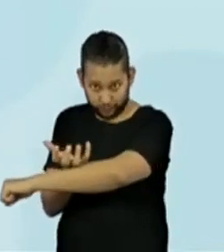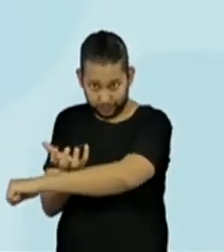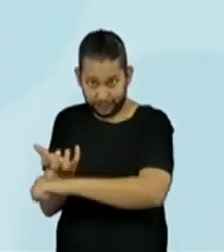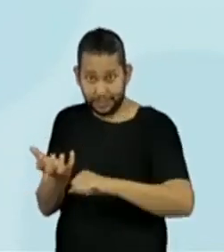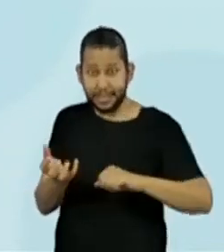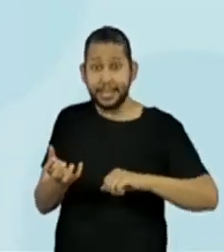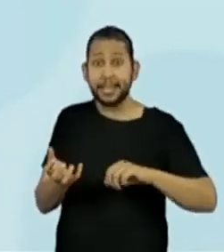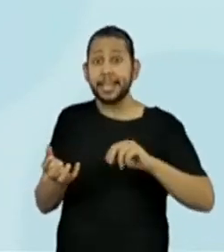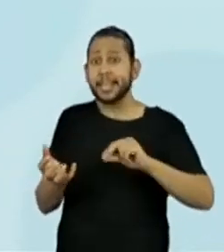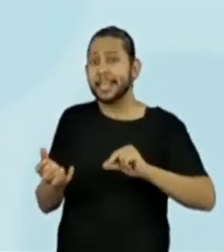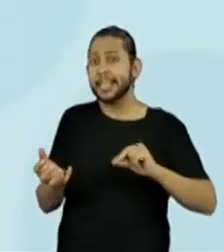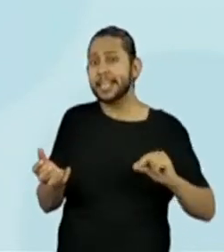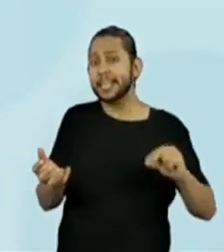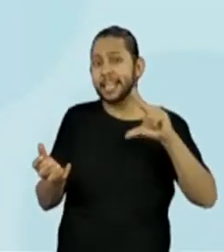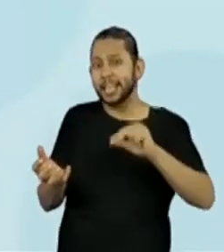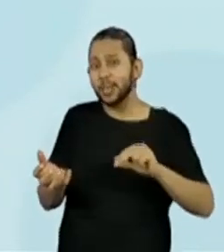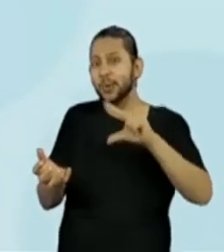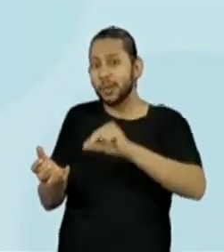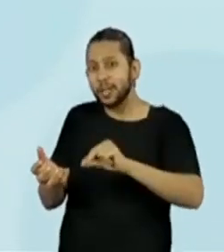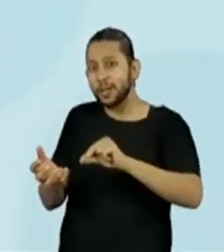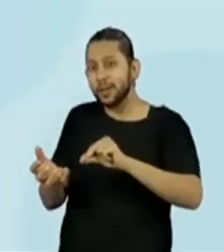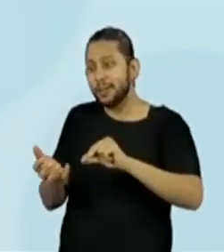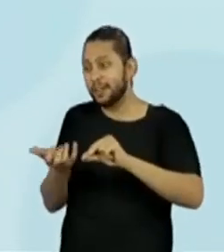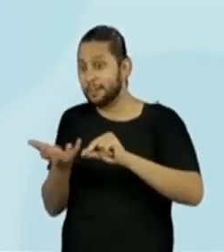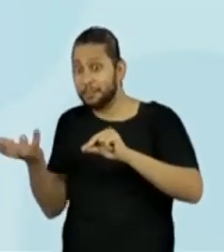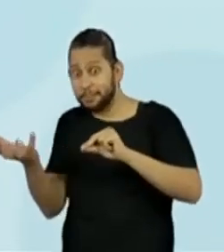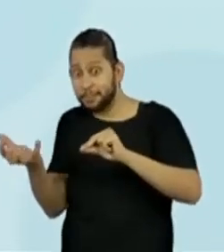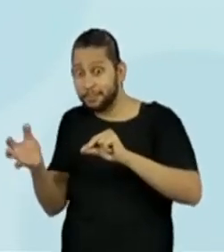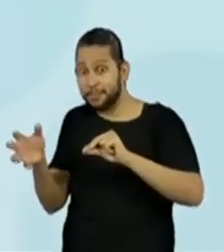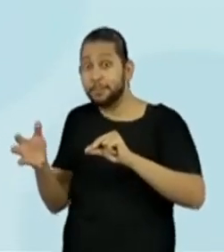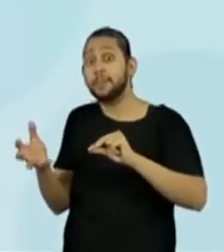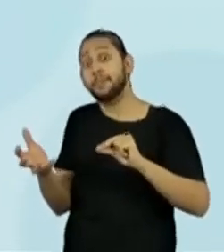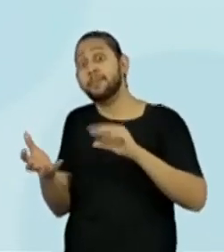da planta para o grilo, tá?